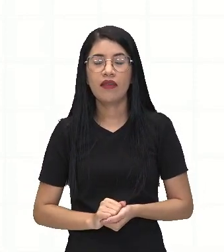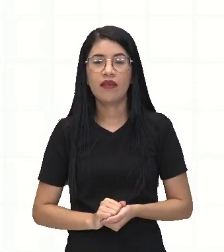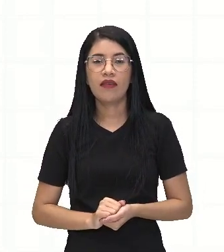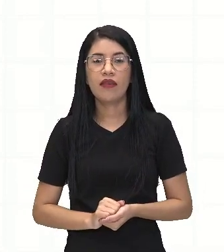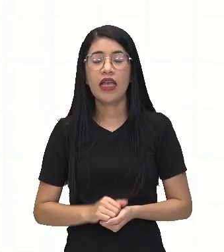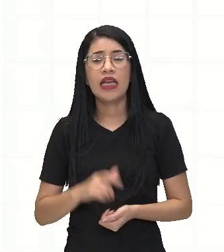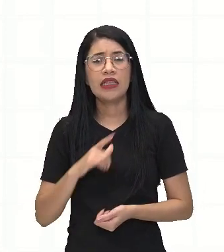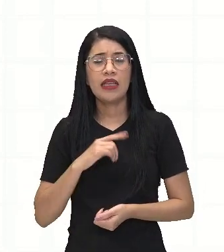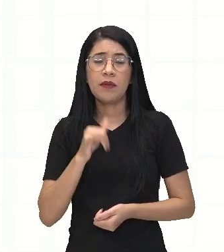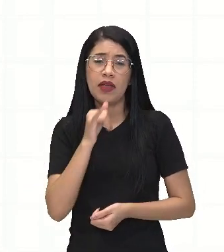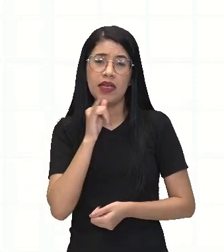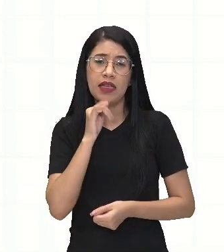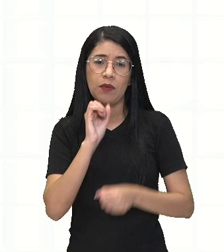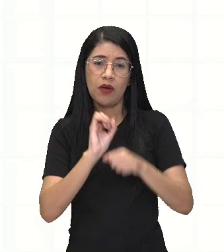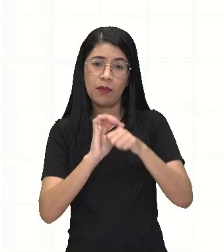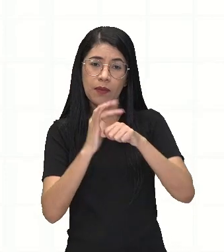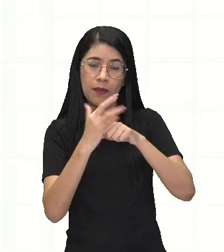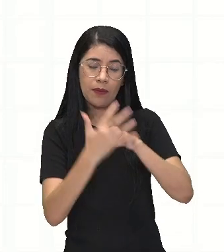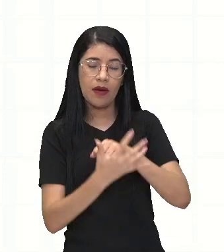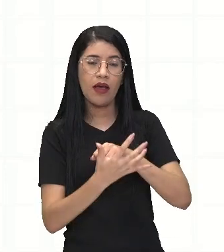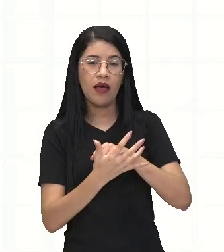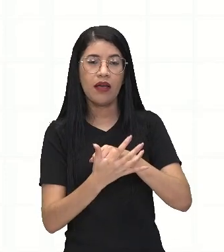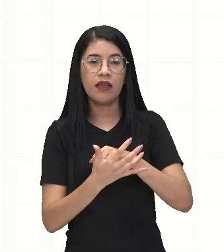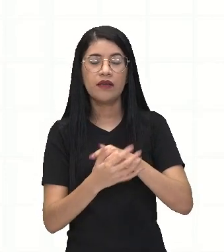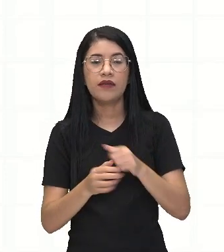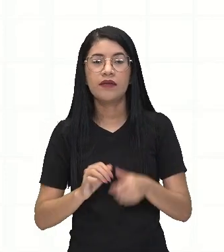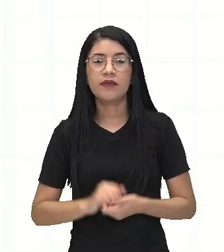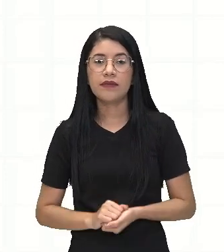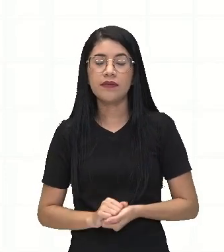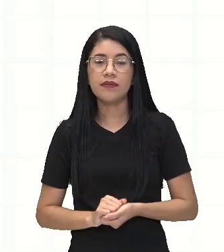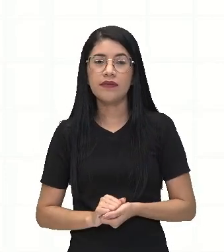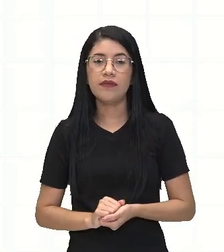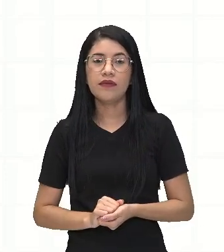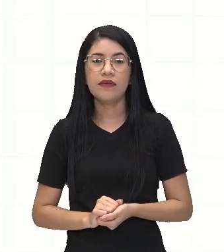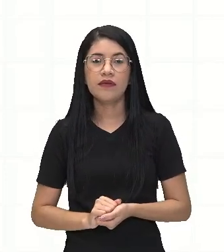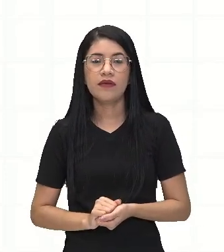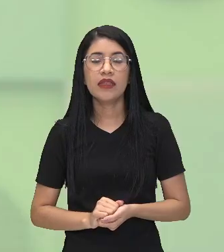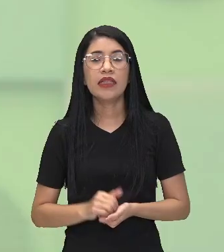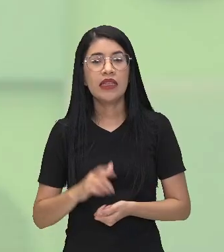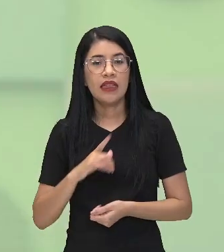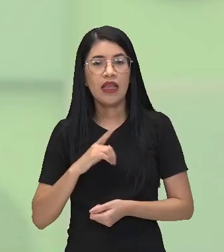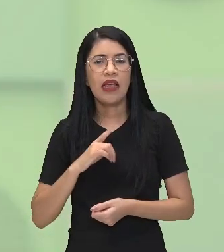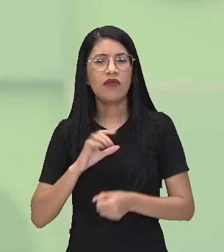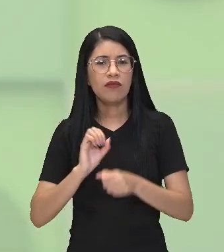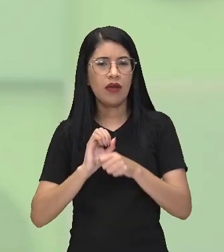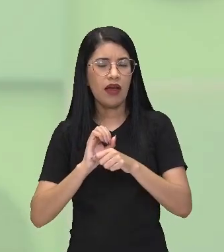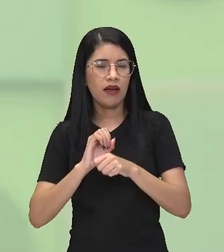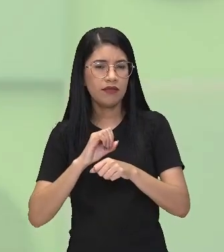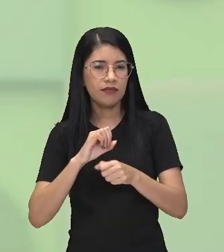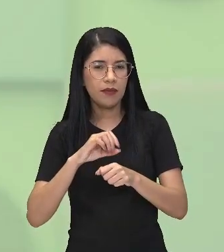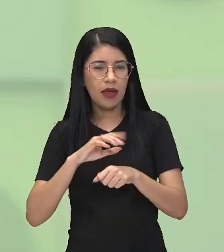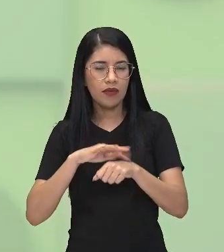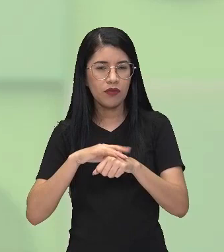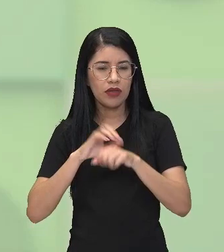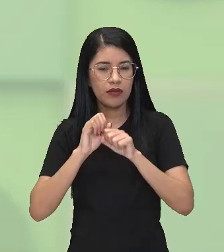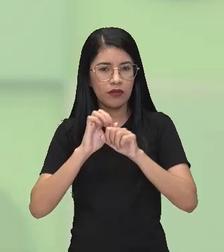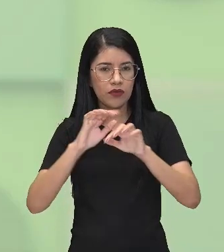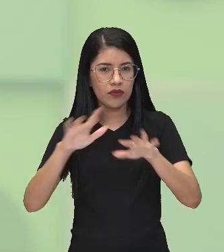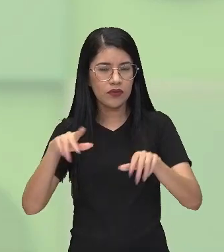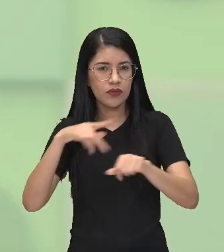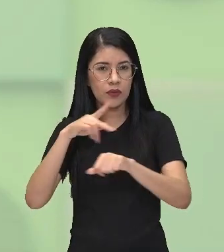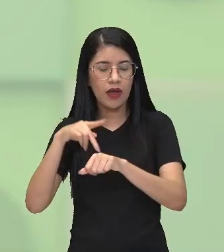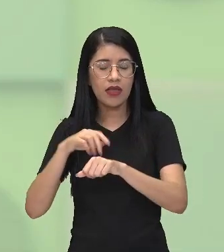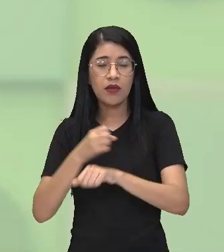da Covid-19. Nós passamos por uma pandemia. E nesta pandemia o número de